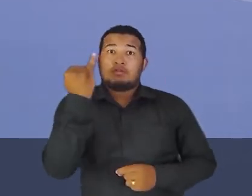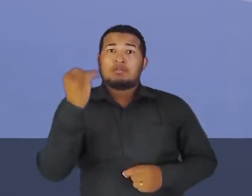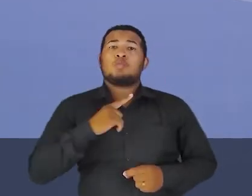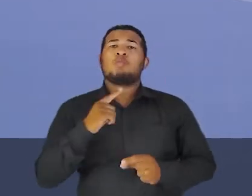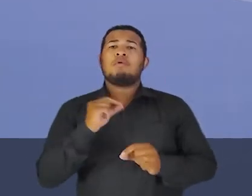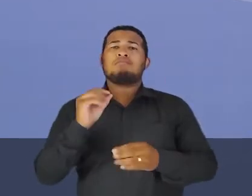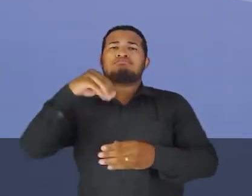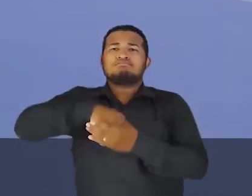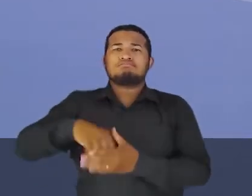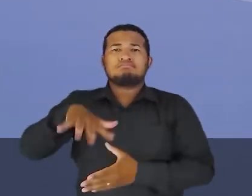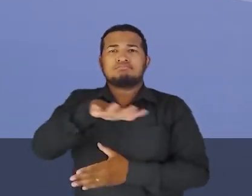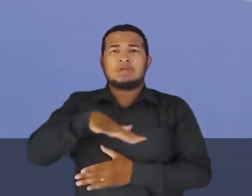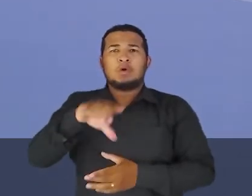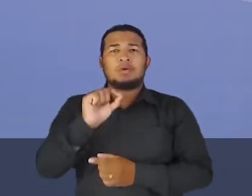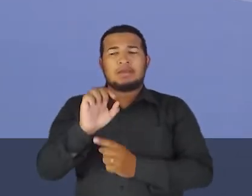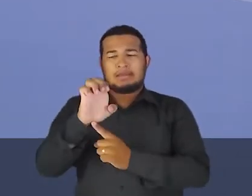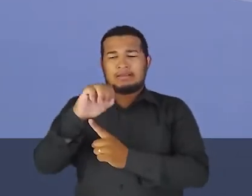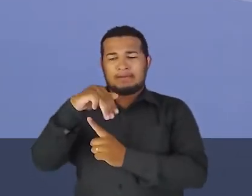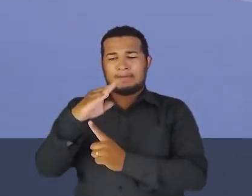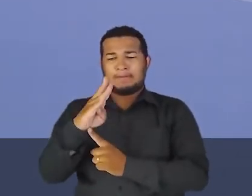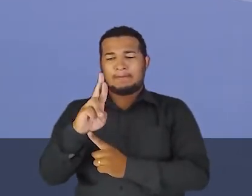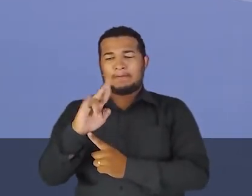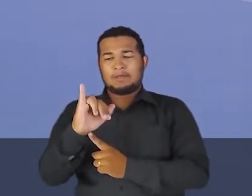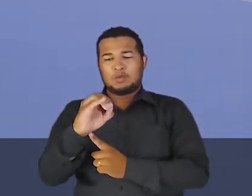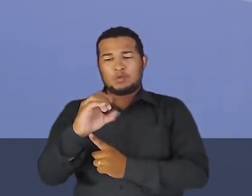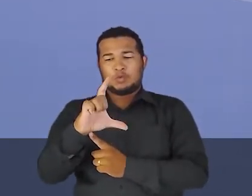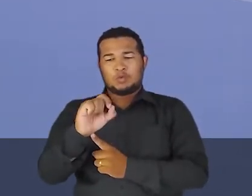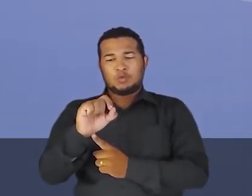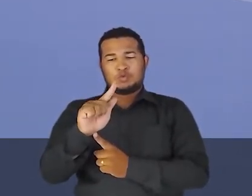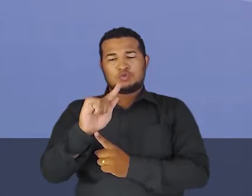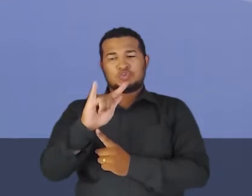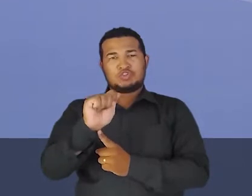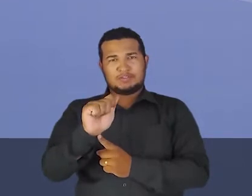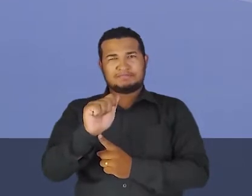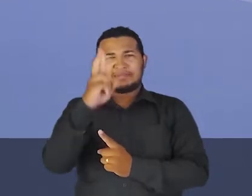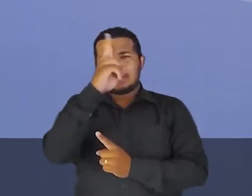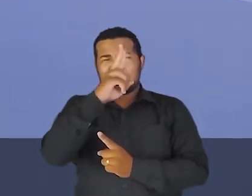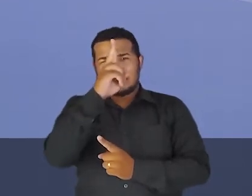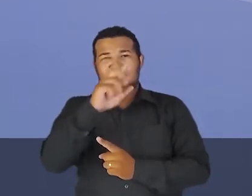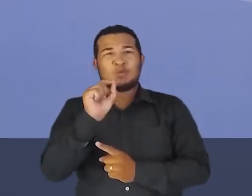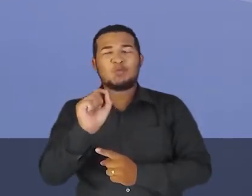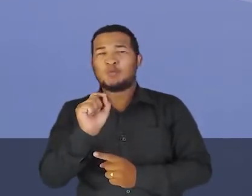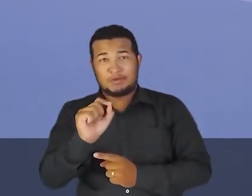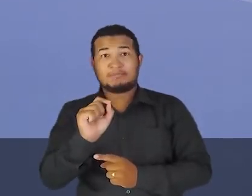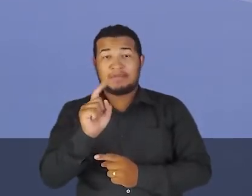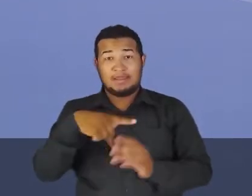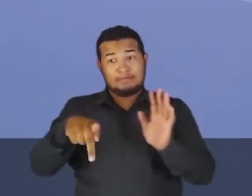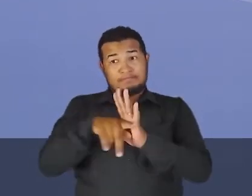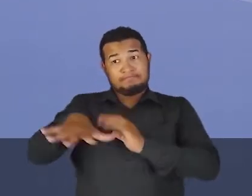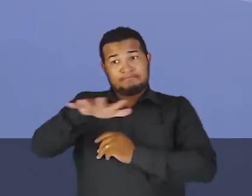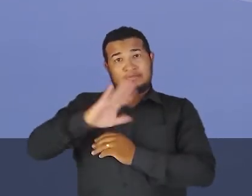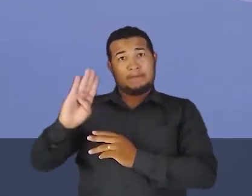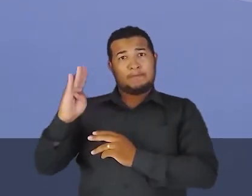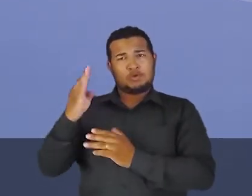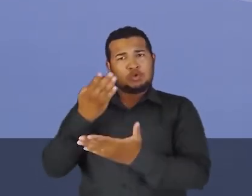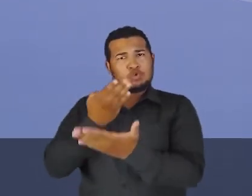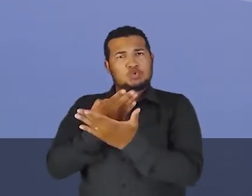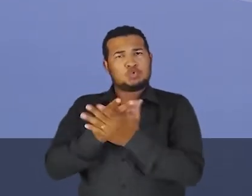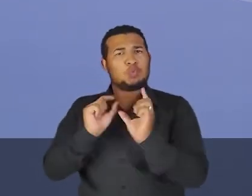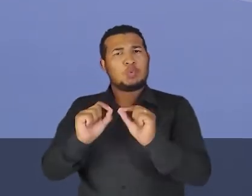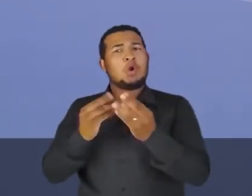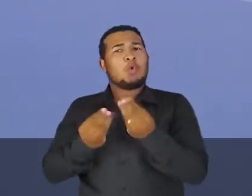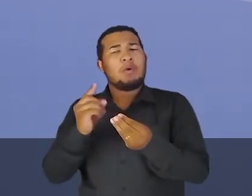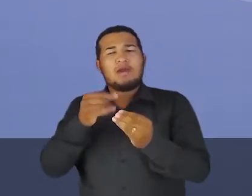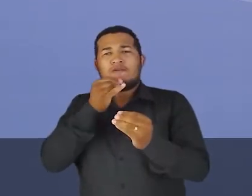da parte de embriologia. Você lembra o que é embriologia? A embriologia é a parte da biologia que estuda o